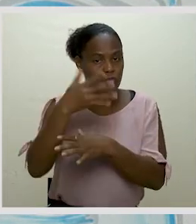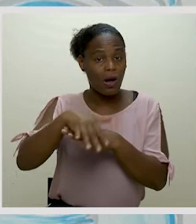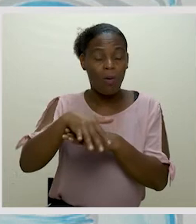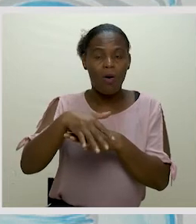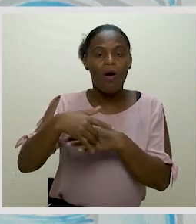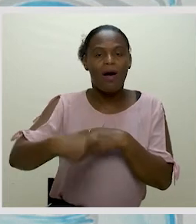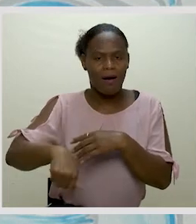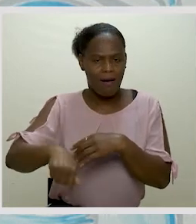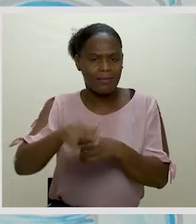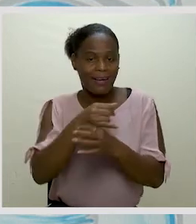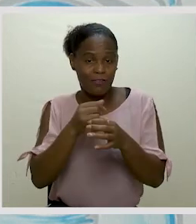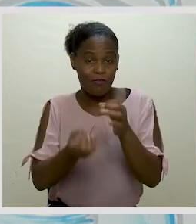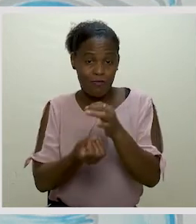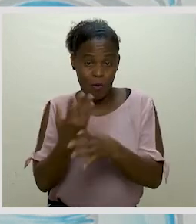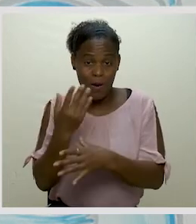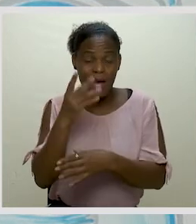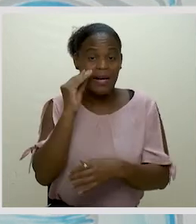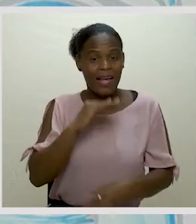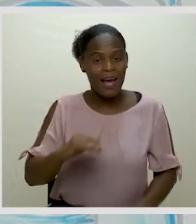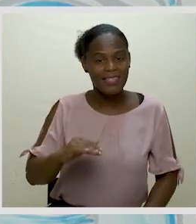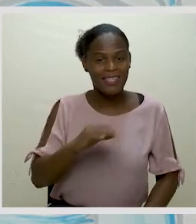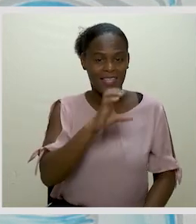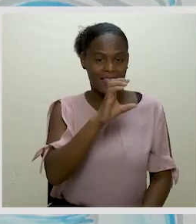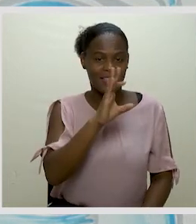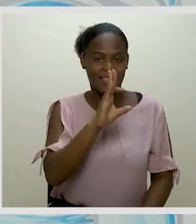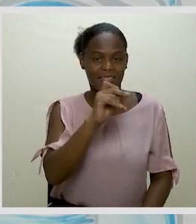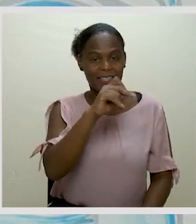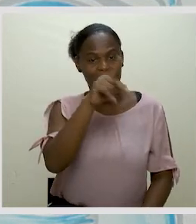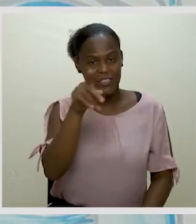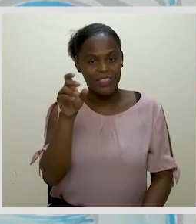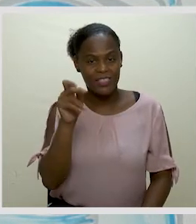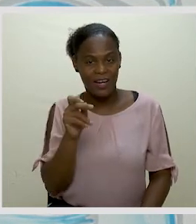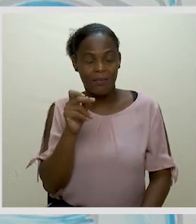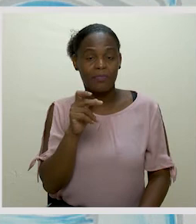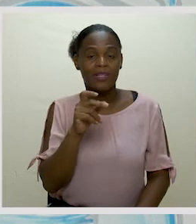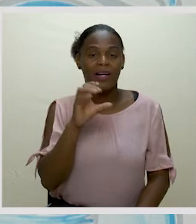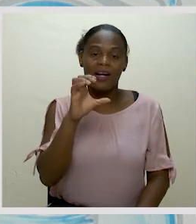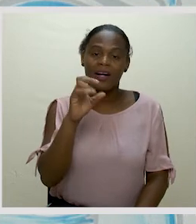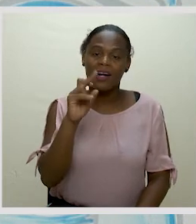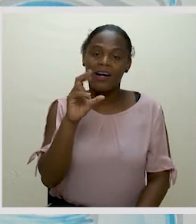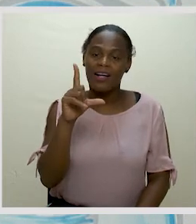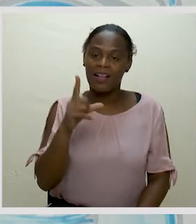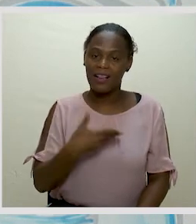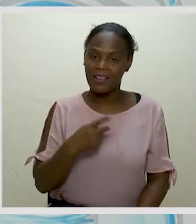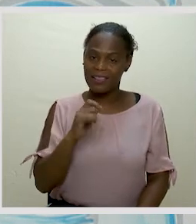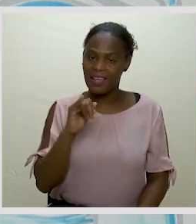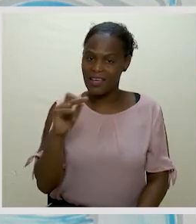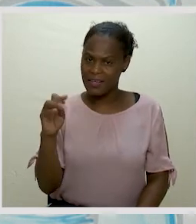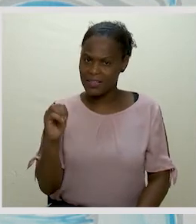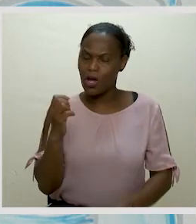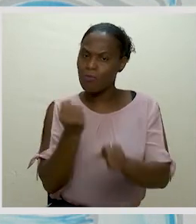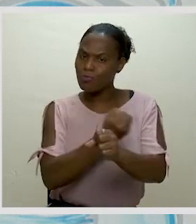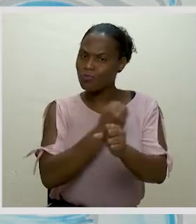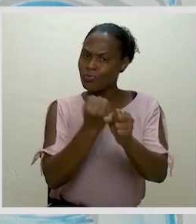ativo na Ilha do Fogo e há crianças em Chã das Caldeiras, né, que produzem algo para vender